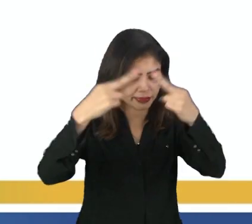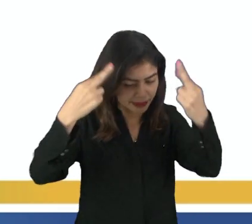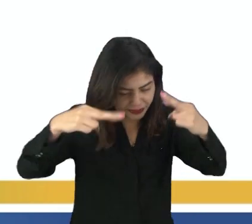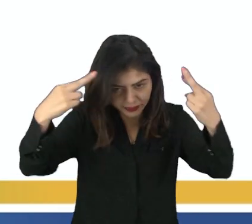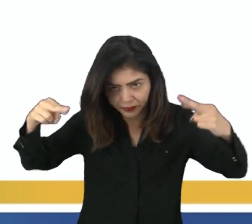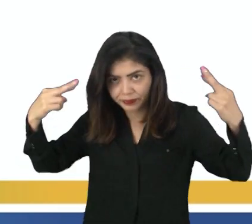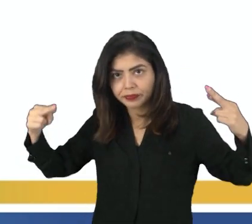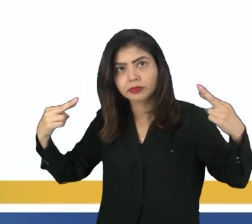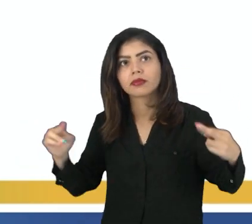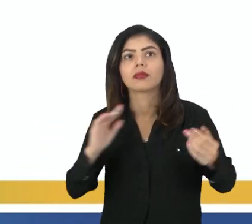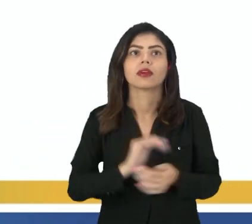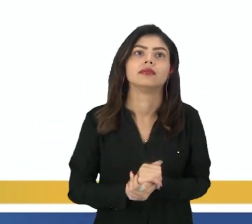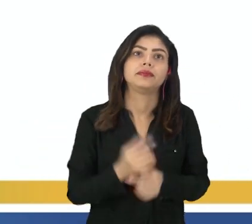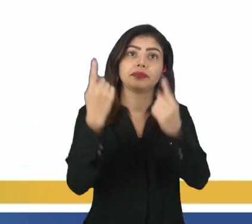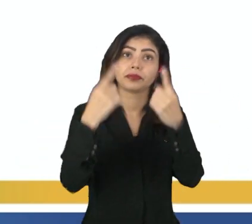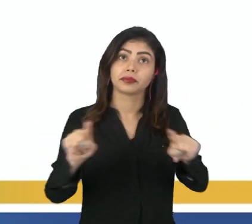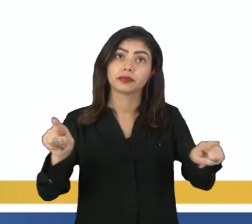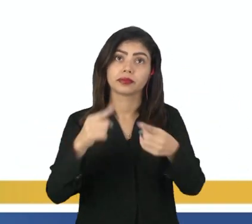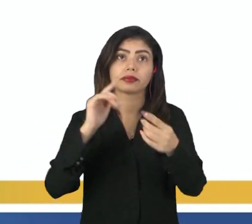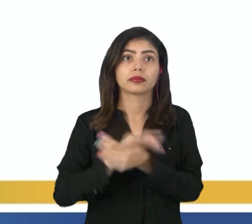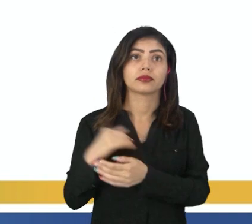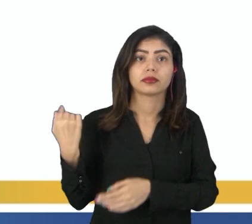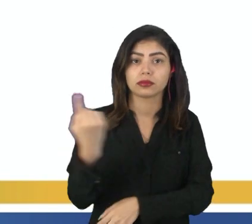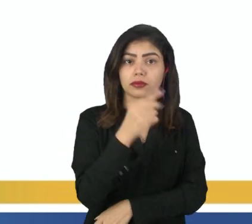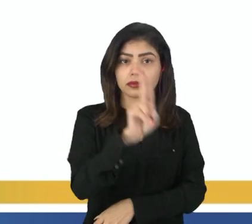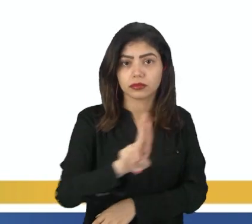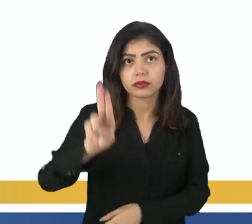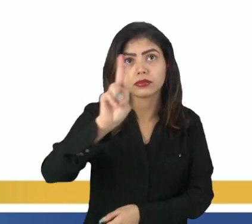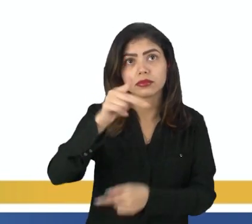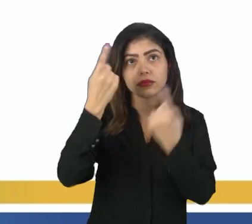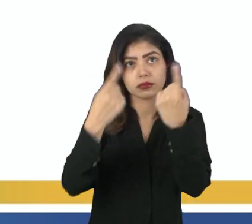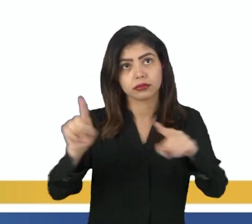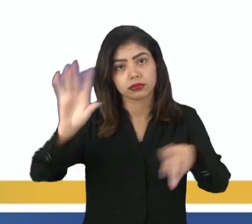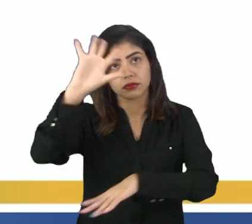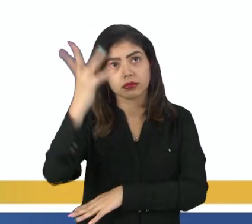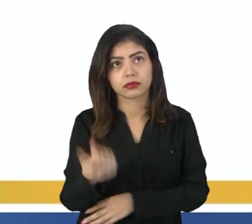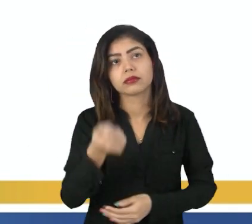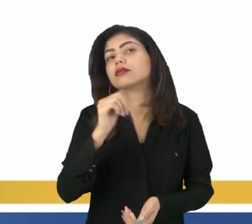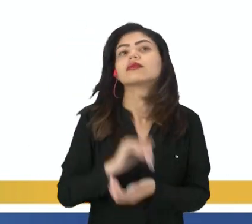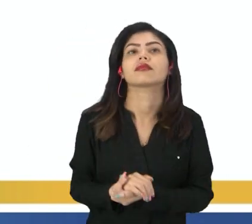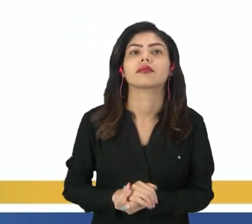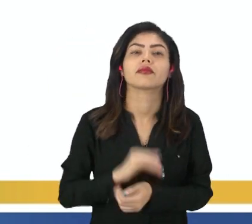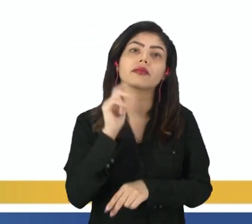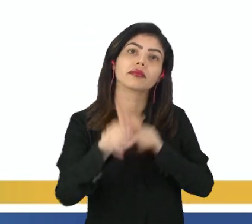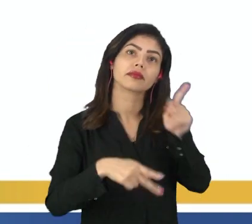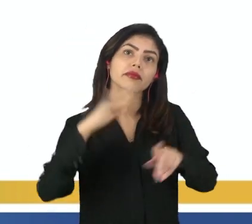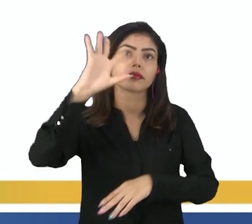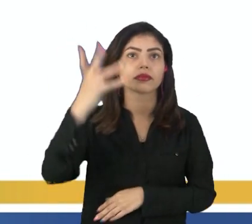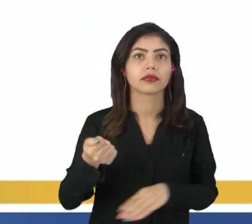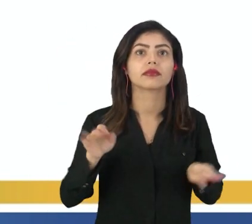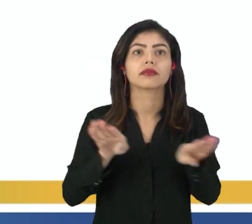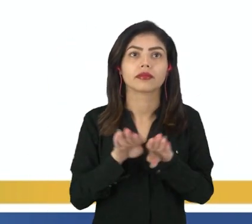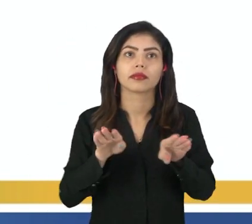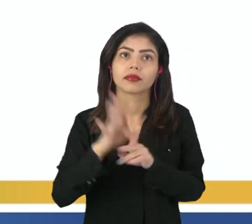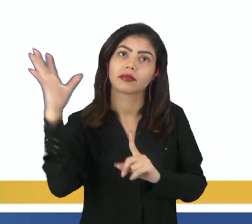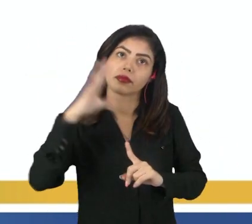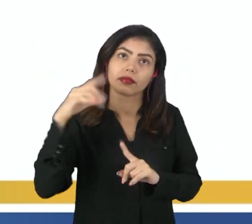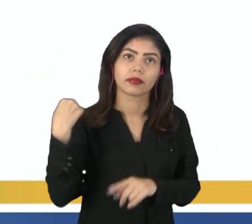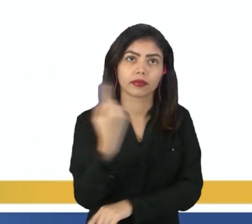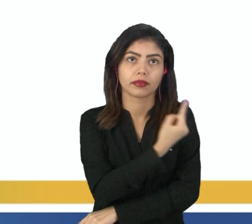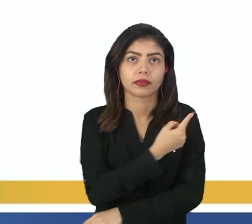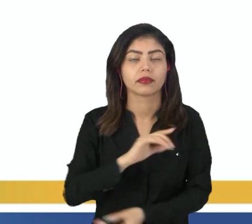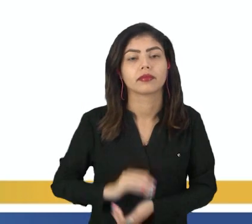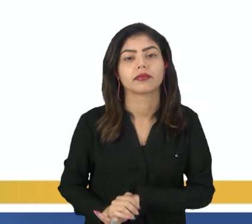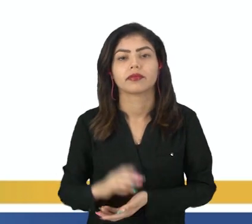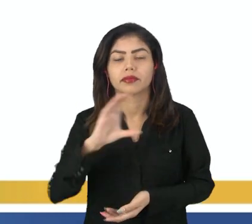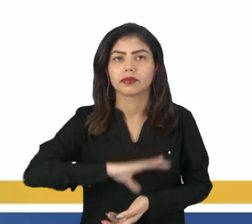Na música brasileira são utilizados vários instrumentos de origem africana. Os povos africanos também influenciaram